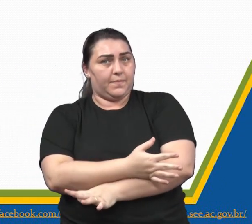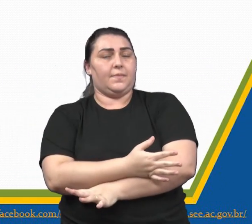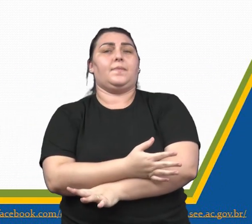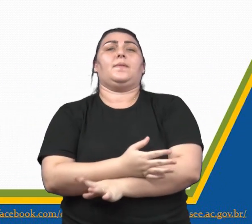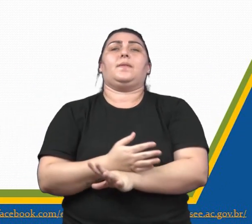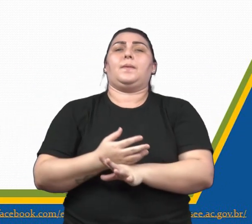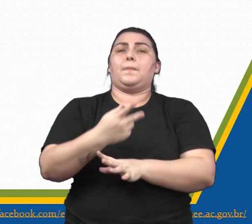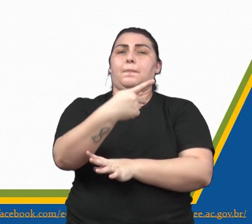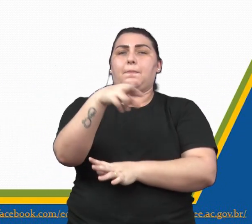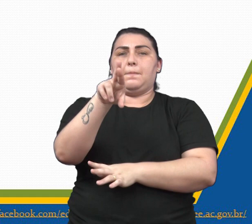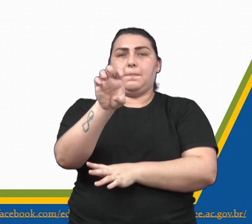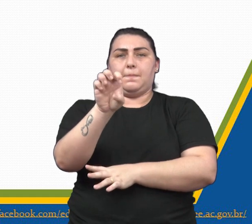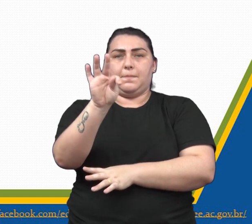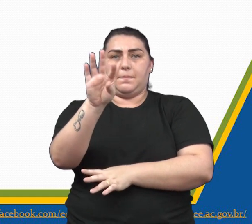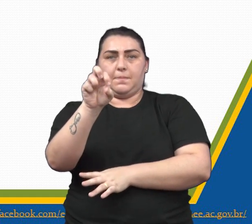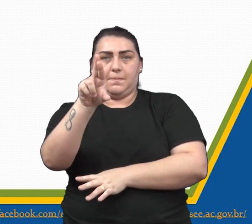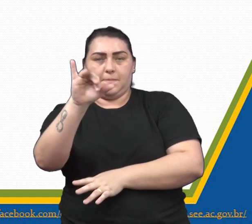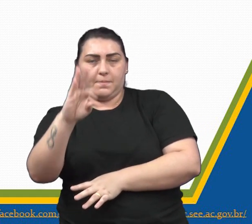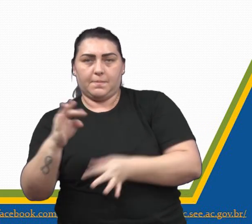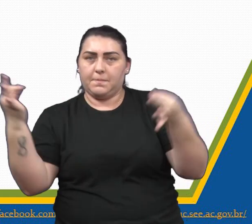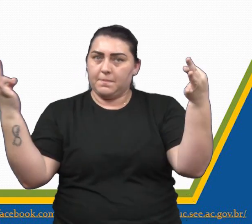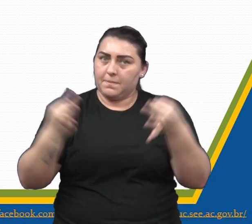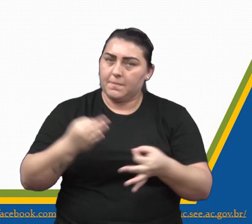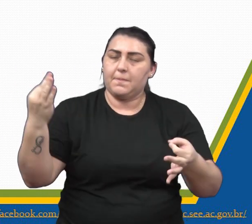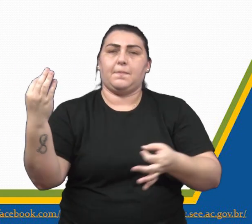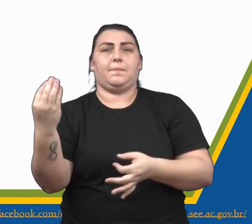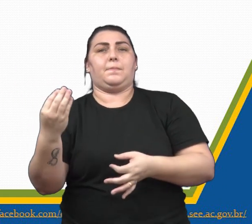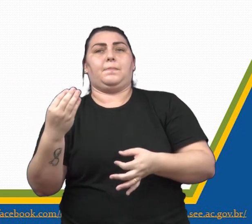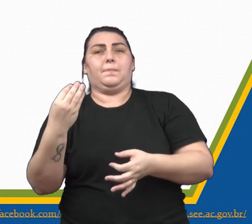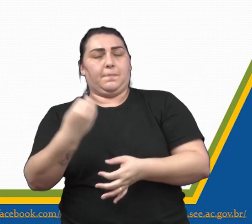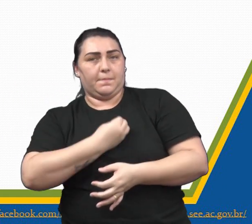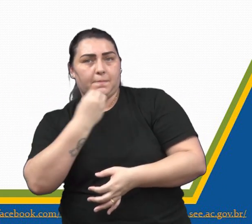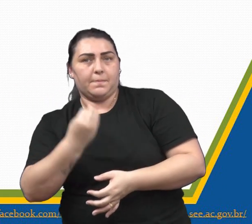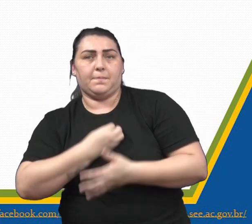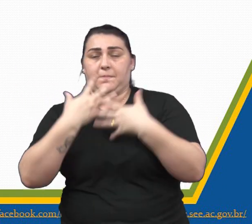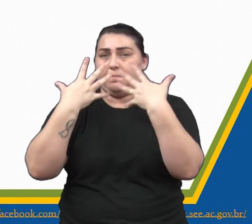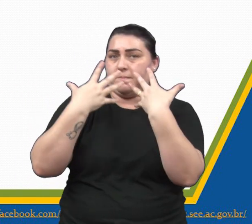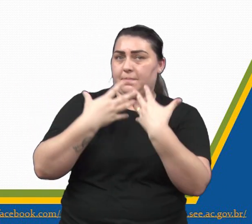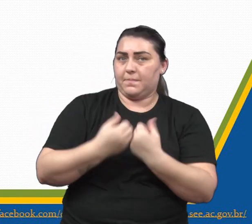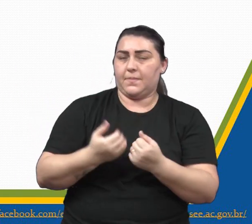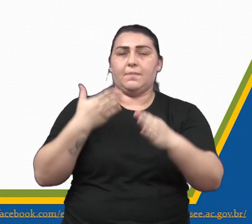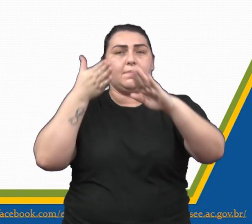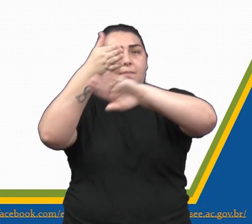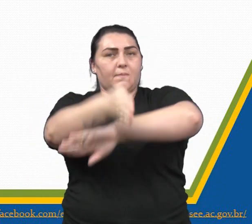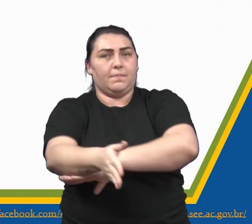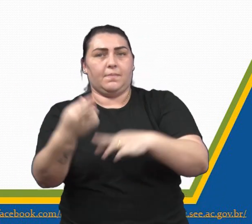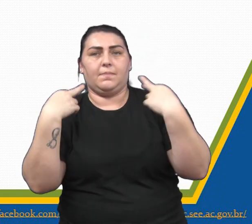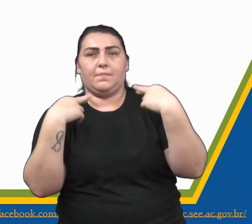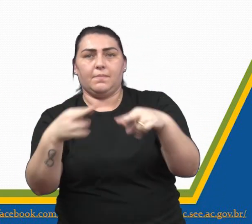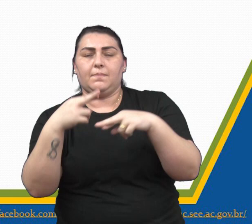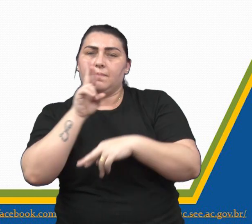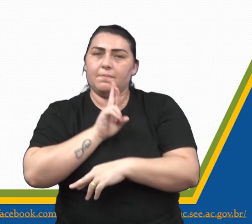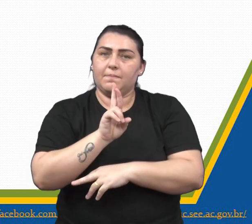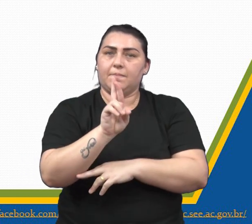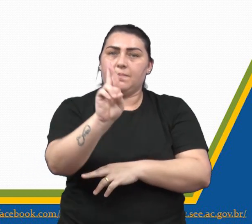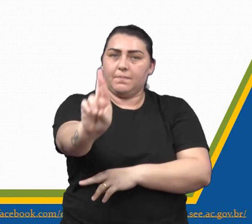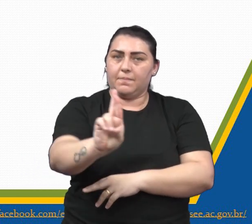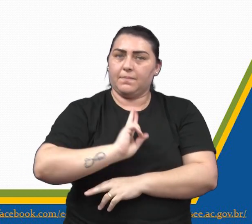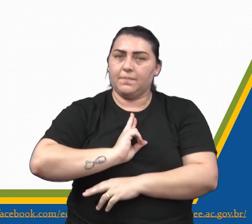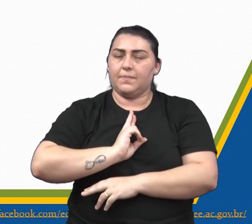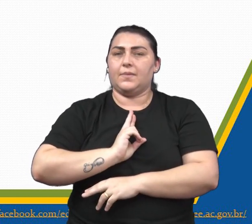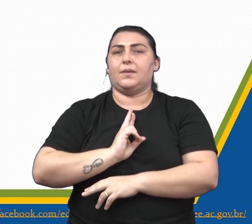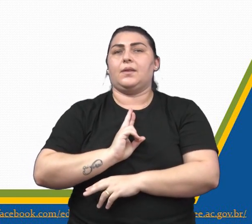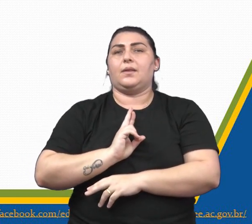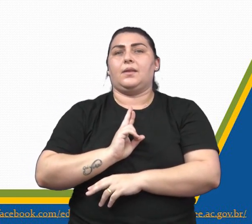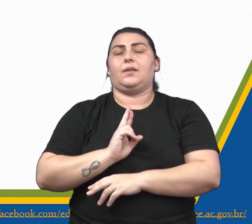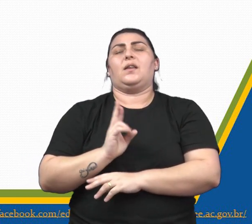pretérito perfeito. Exemplos: participei, recebi, fui reclamar, respondeu. Ações